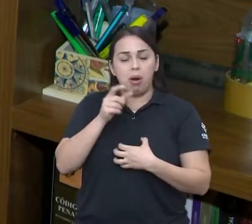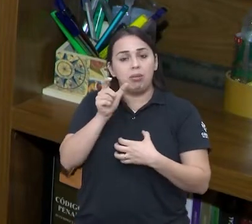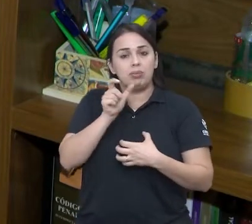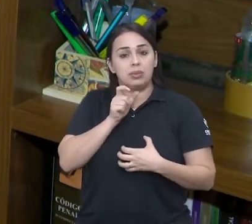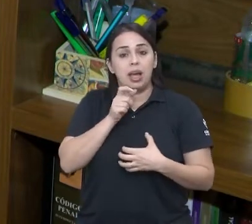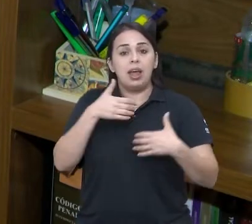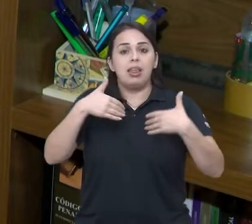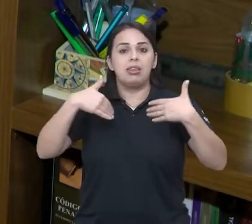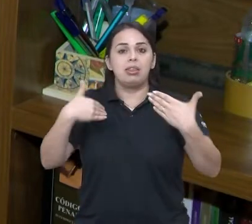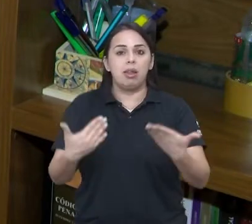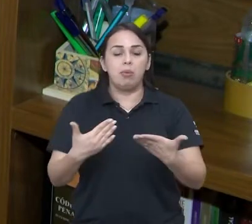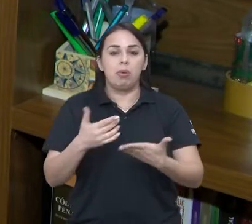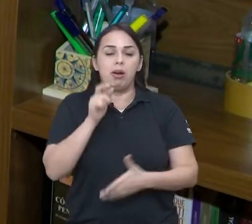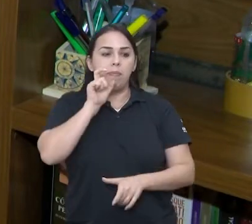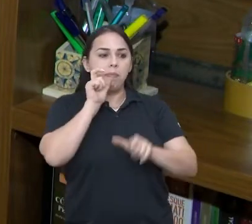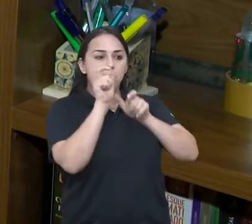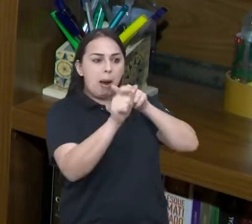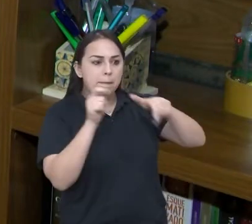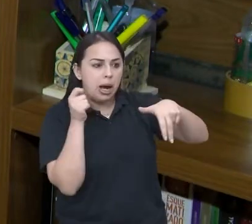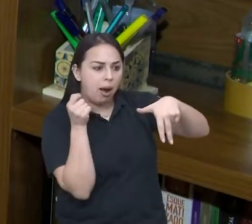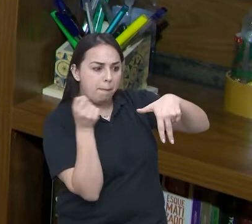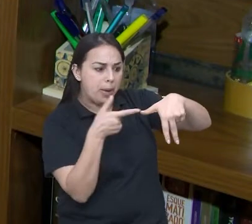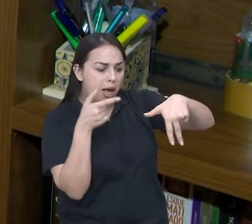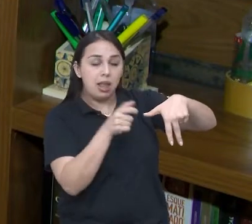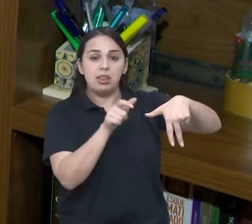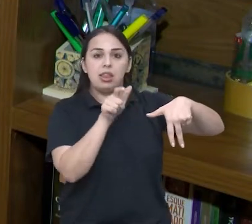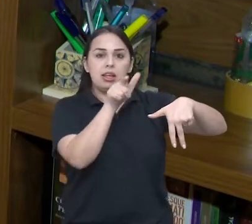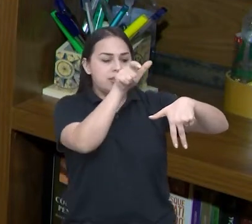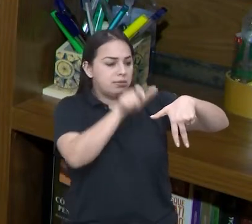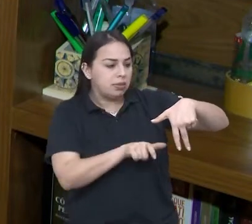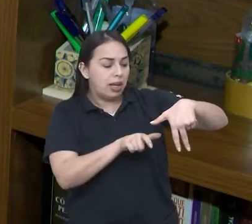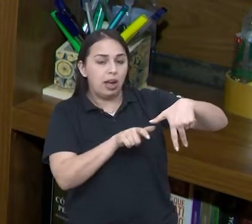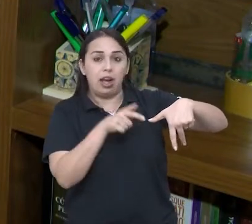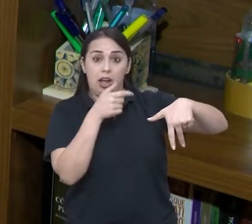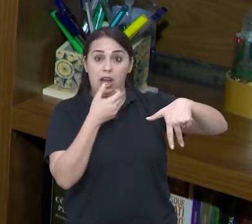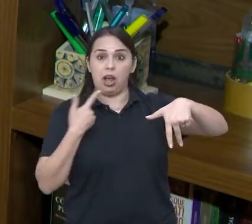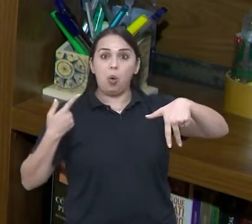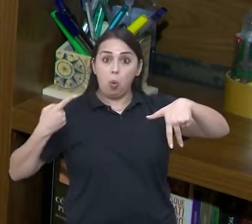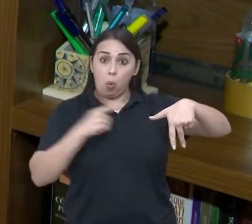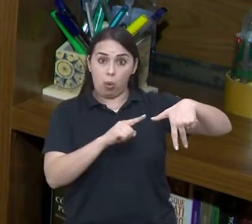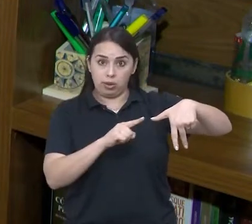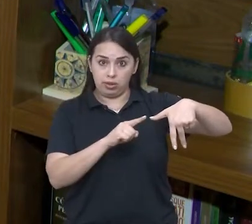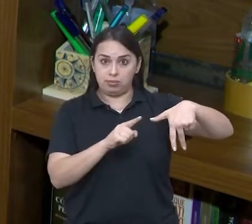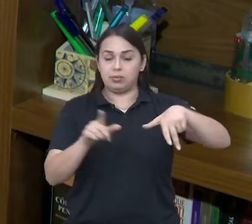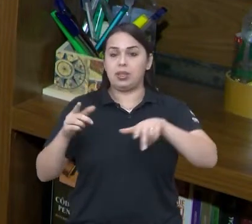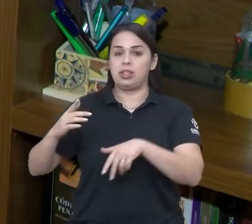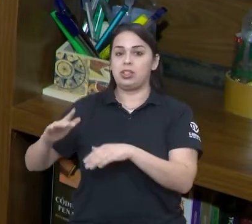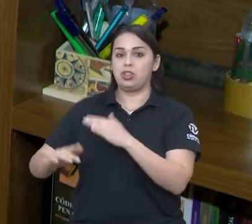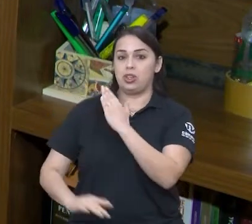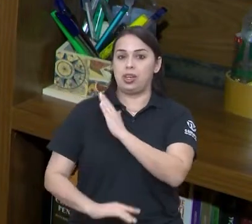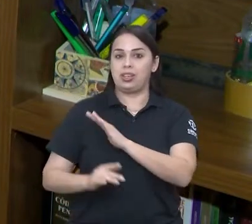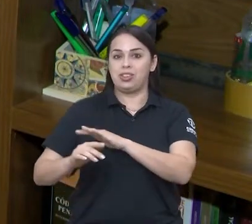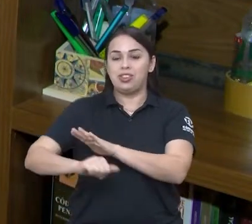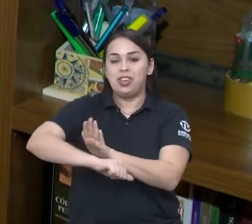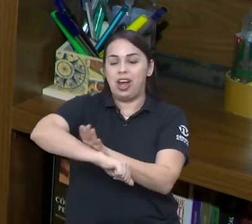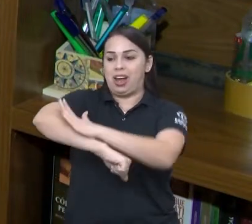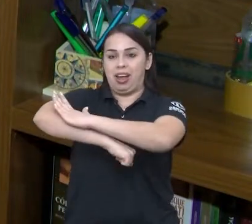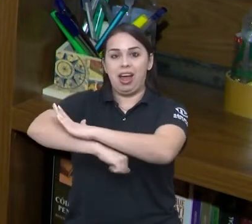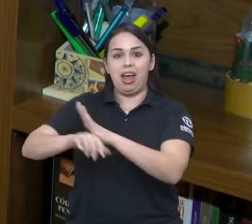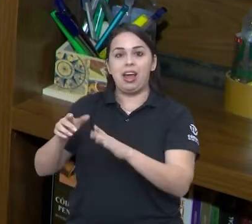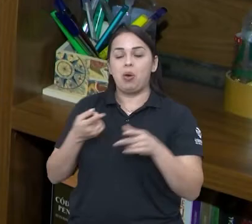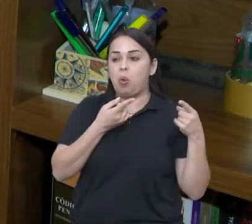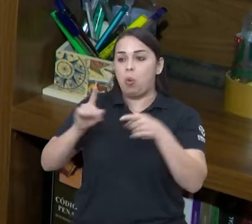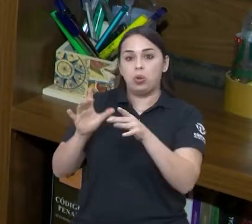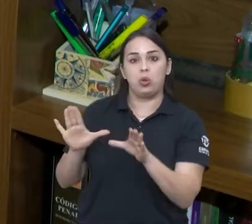ofendida. Então, a injúria racial é contra uma pessoa determinada, né? O crime de racismo é contra